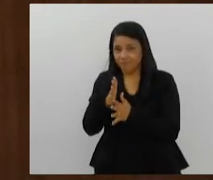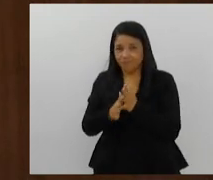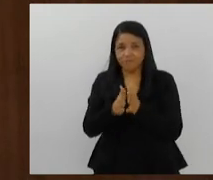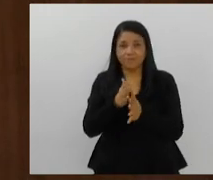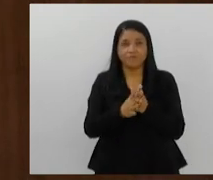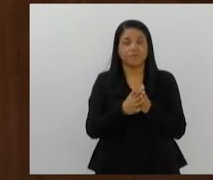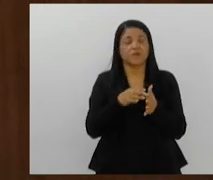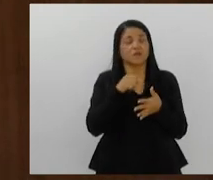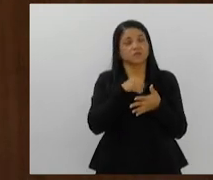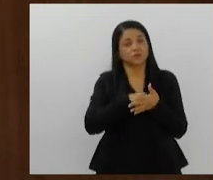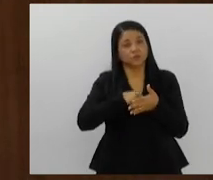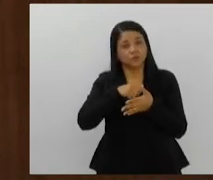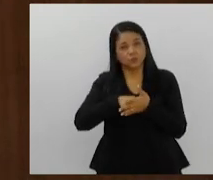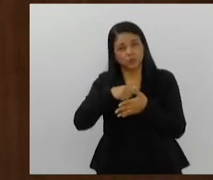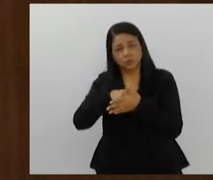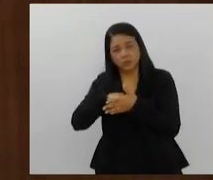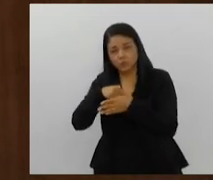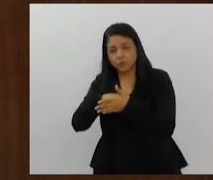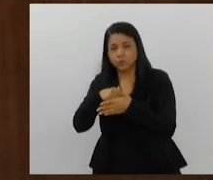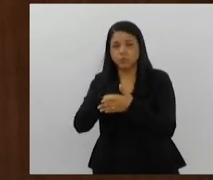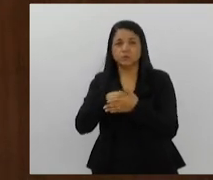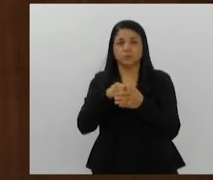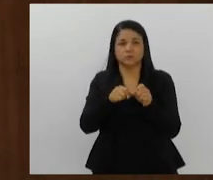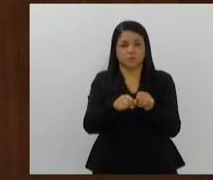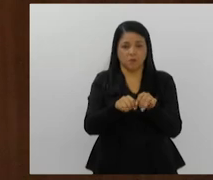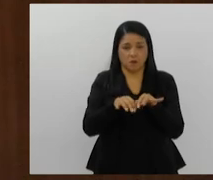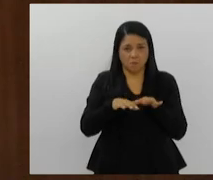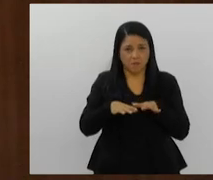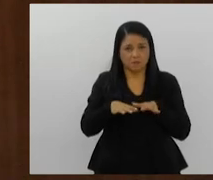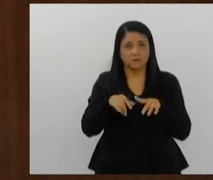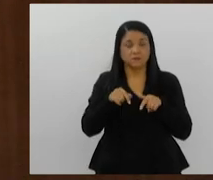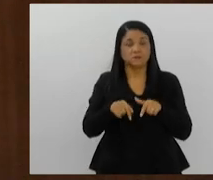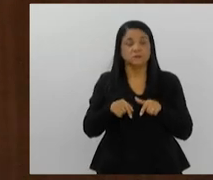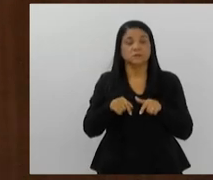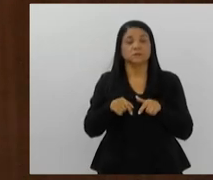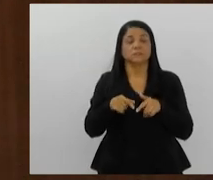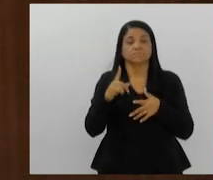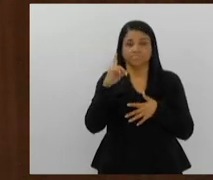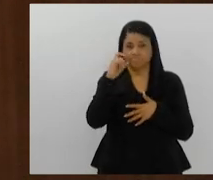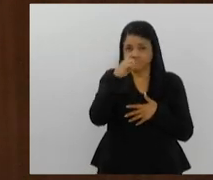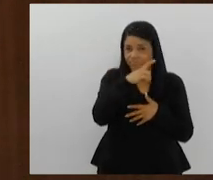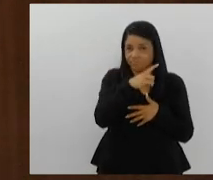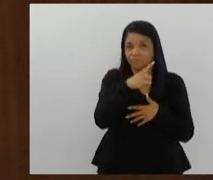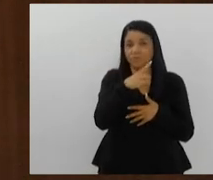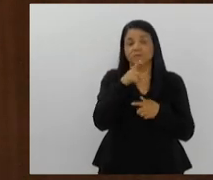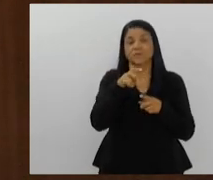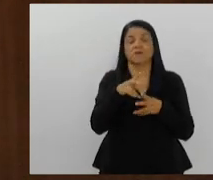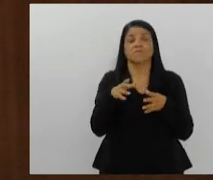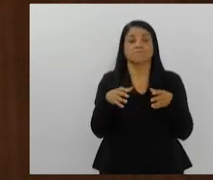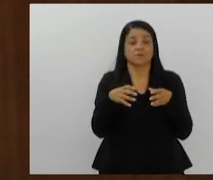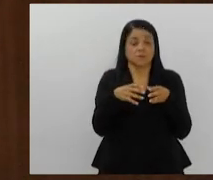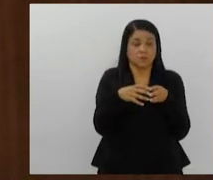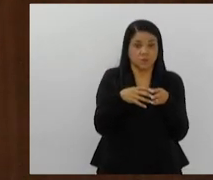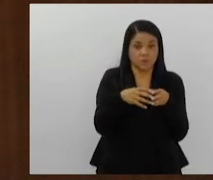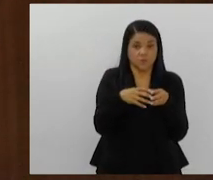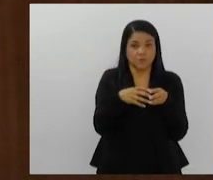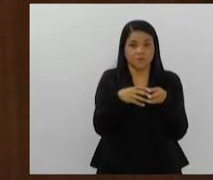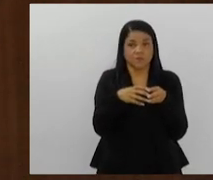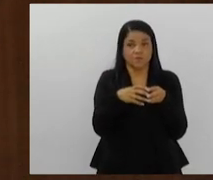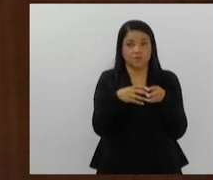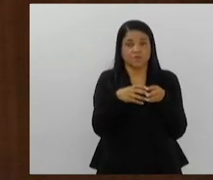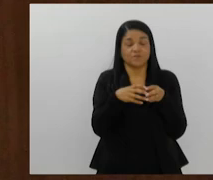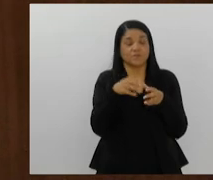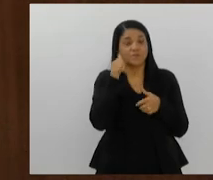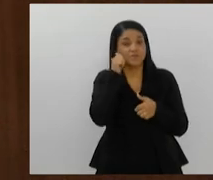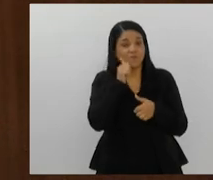as lutas que fazemos para estar aqui nesse Parlamento, é complexo porque falamos de uma categoria que ganha, o nosso salário